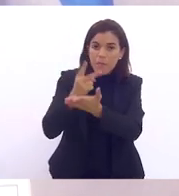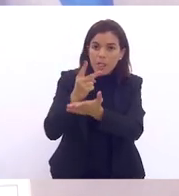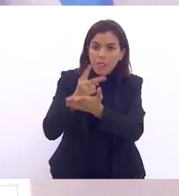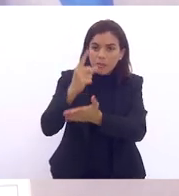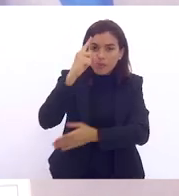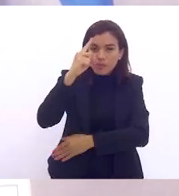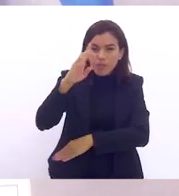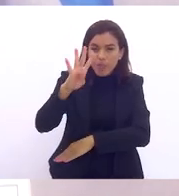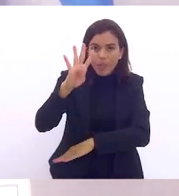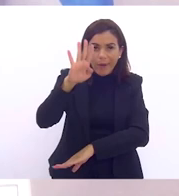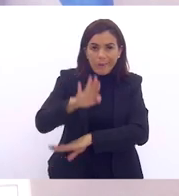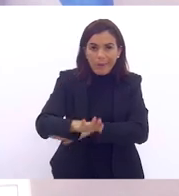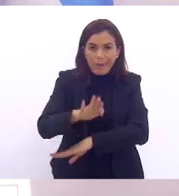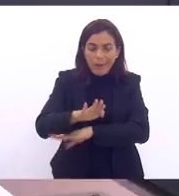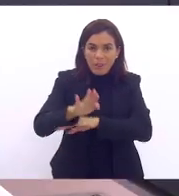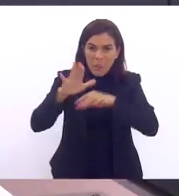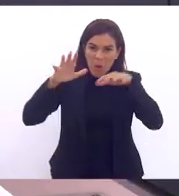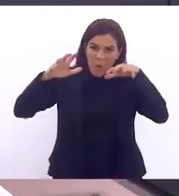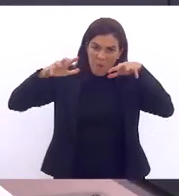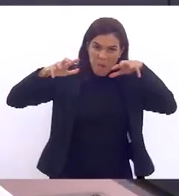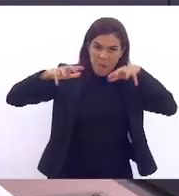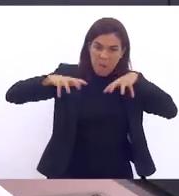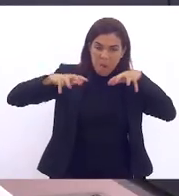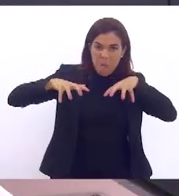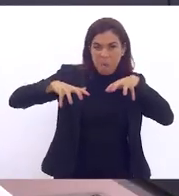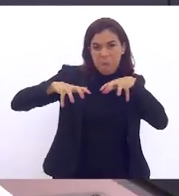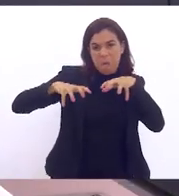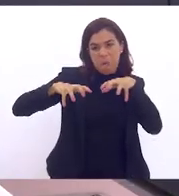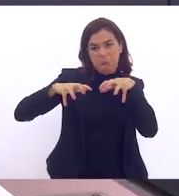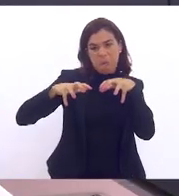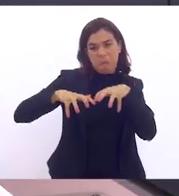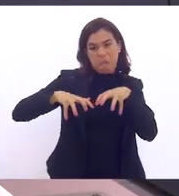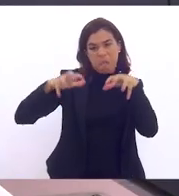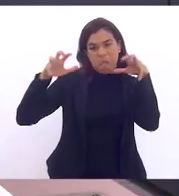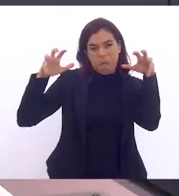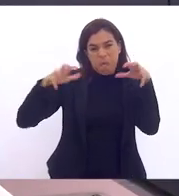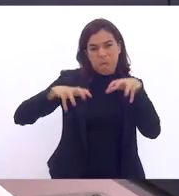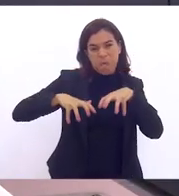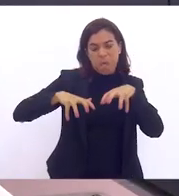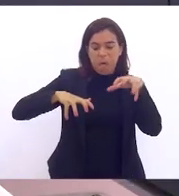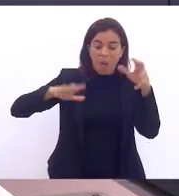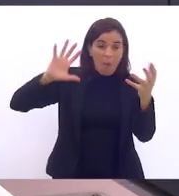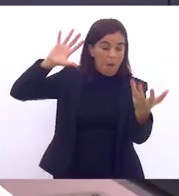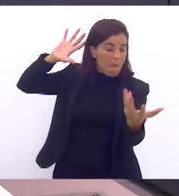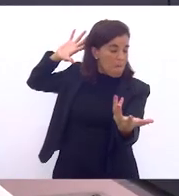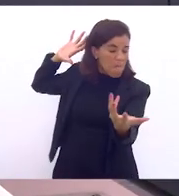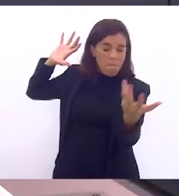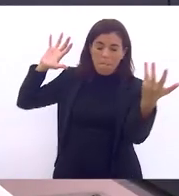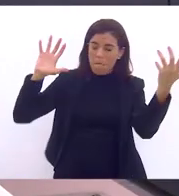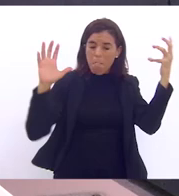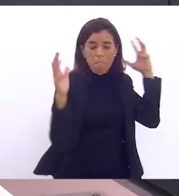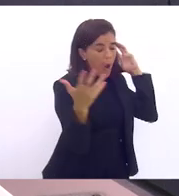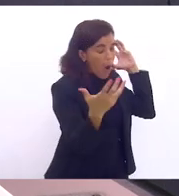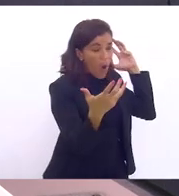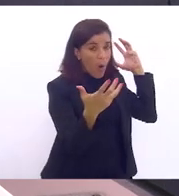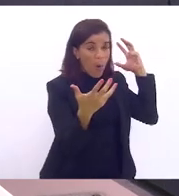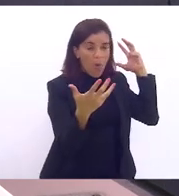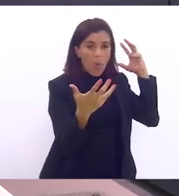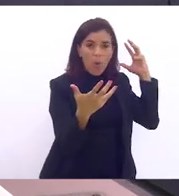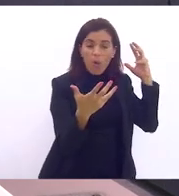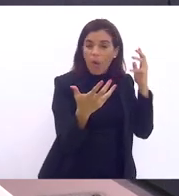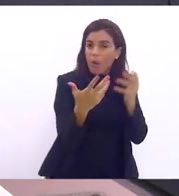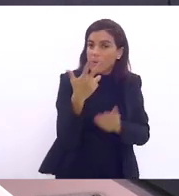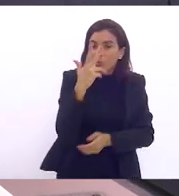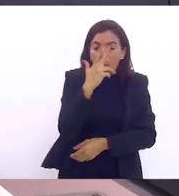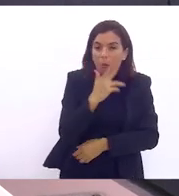às 4 horas da tarde às 3 1 hora rapaz é uma virada de tempo de uma tal forma que nem